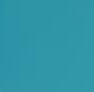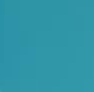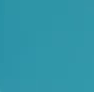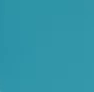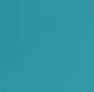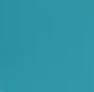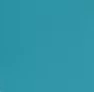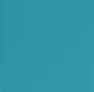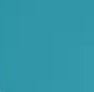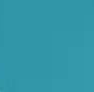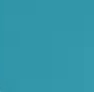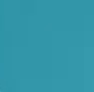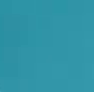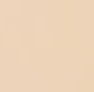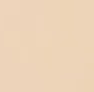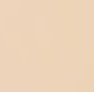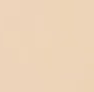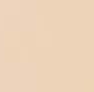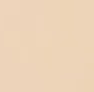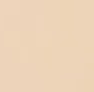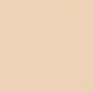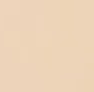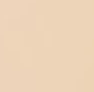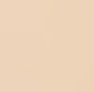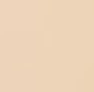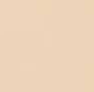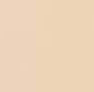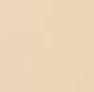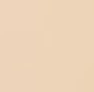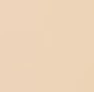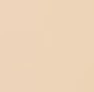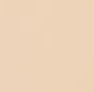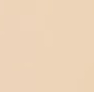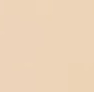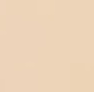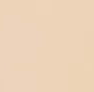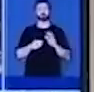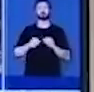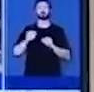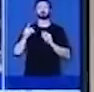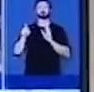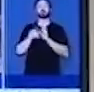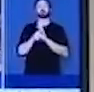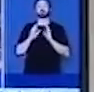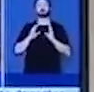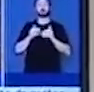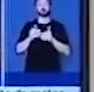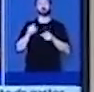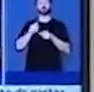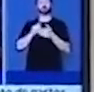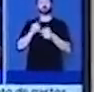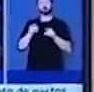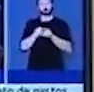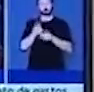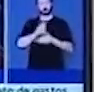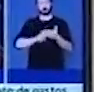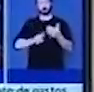2522-9058. Para mais informações, acesse o nosso site novatvfriburgo.com.br.